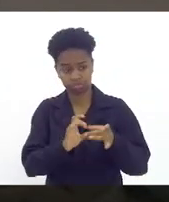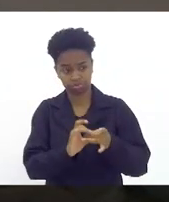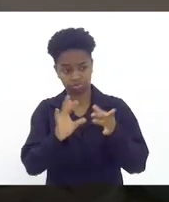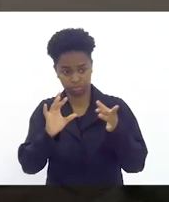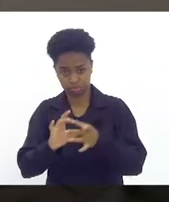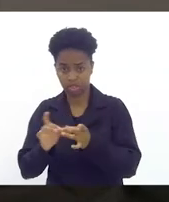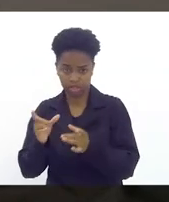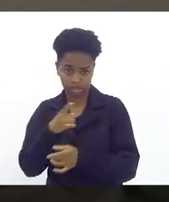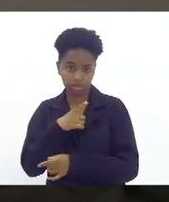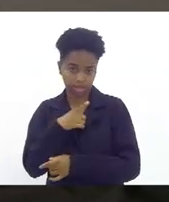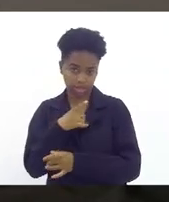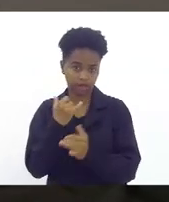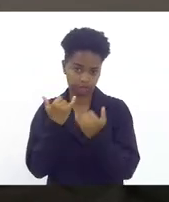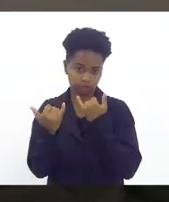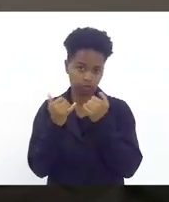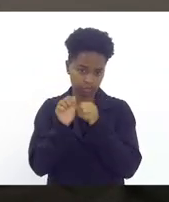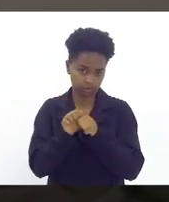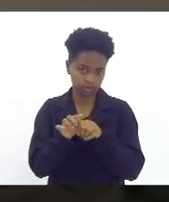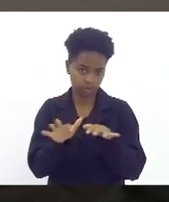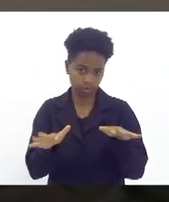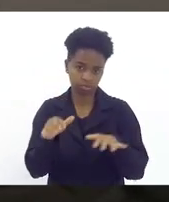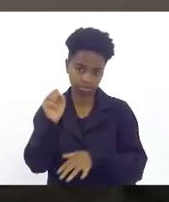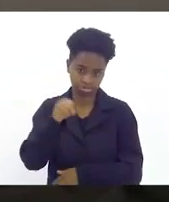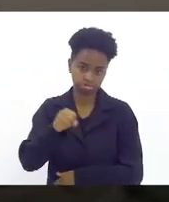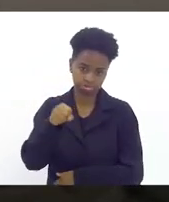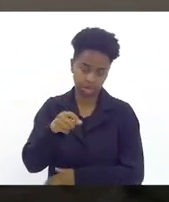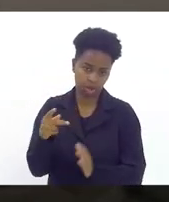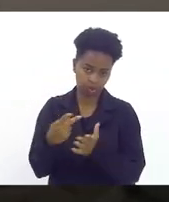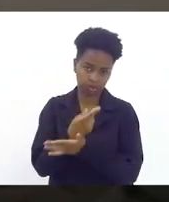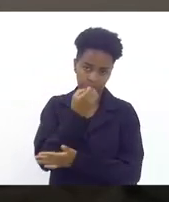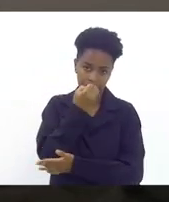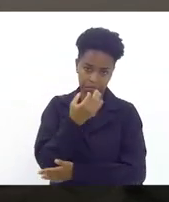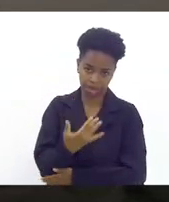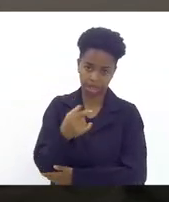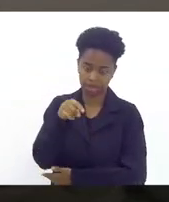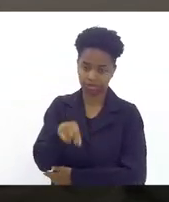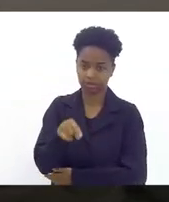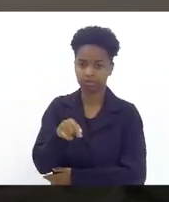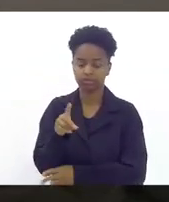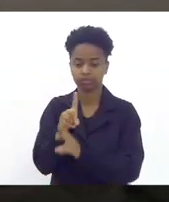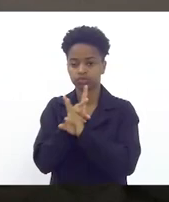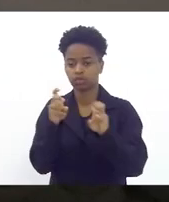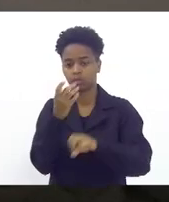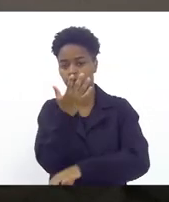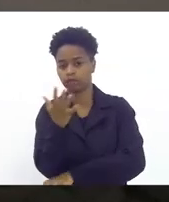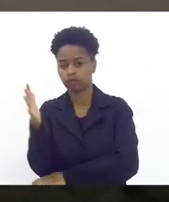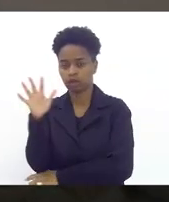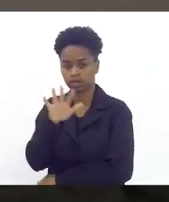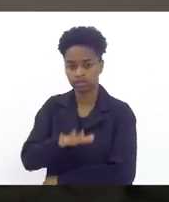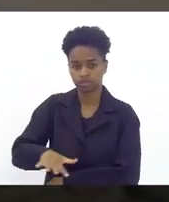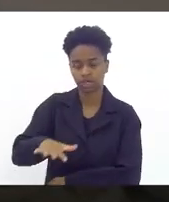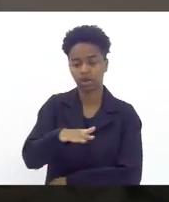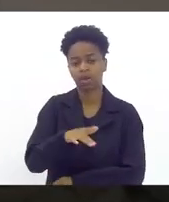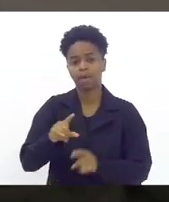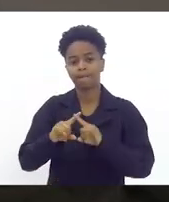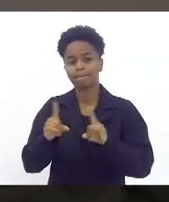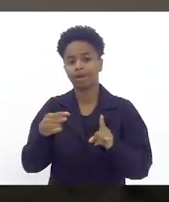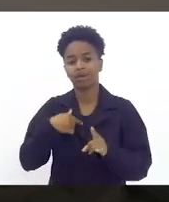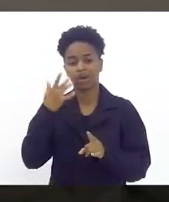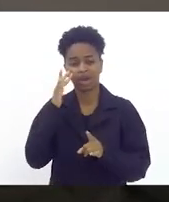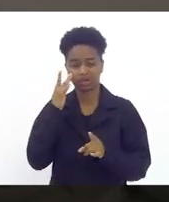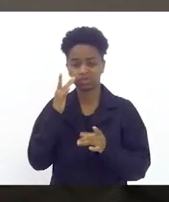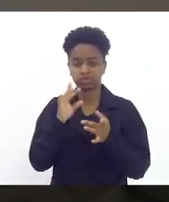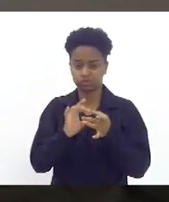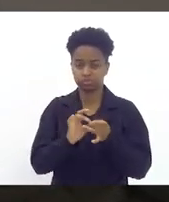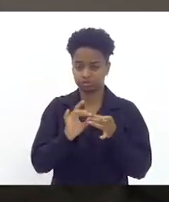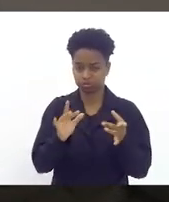disponibilizar essas informações relativas ao a questão Florestal como um todo acho que o disponibilizar Tem